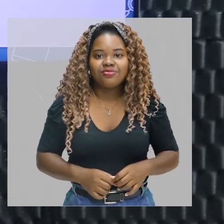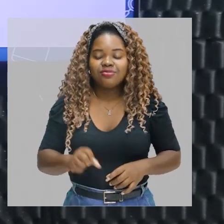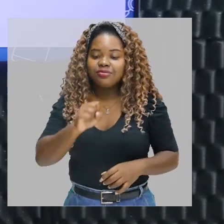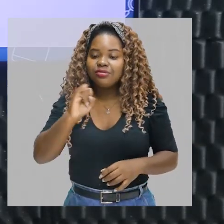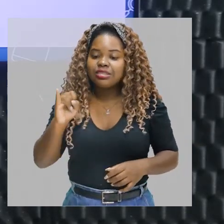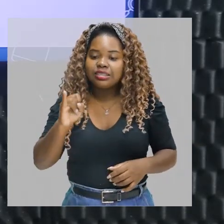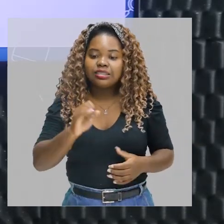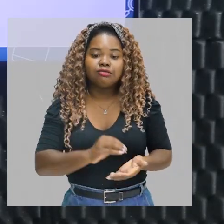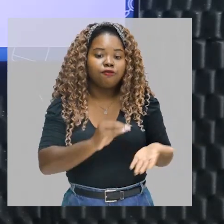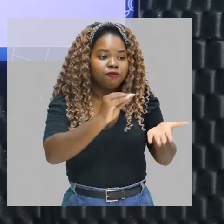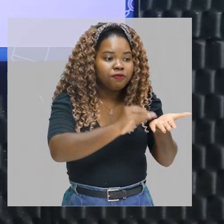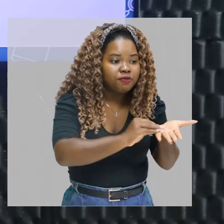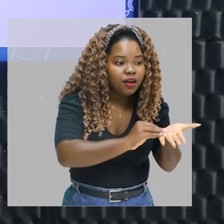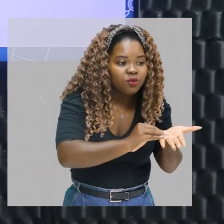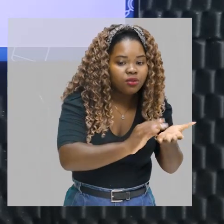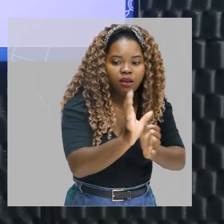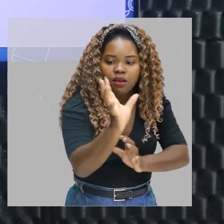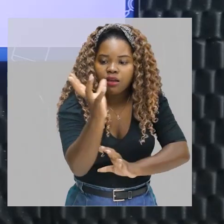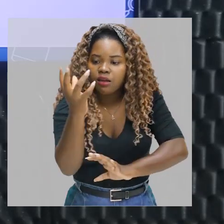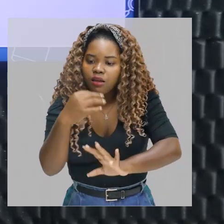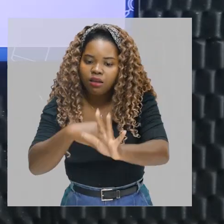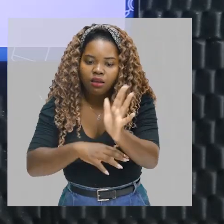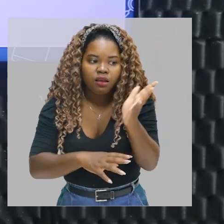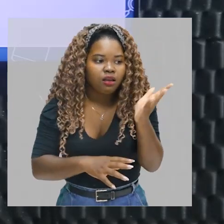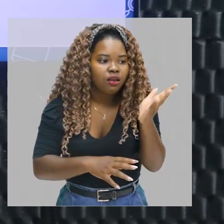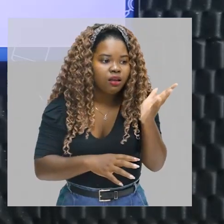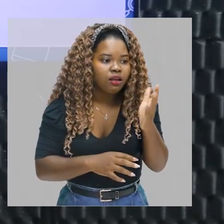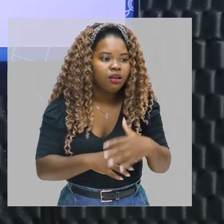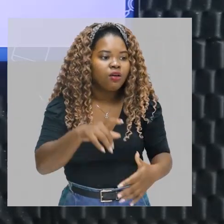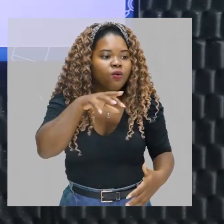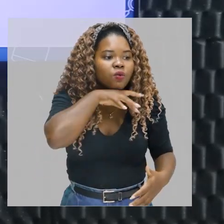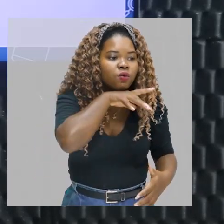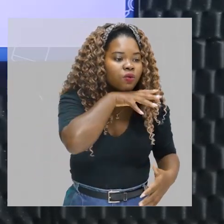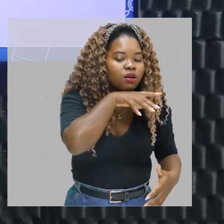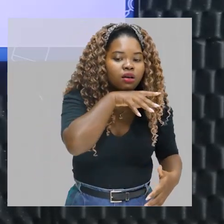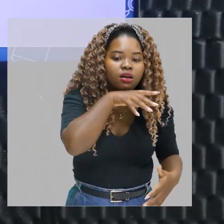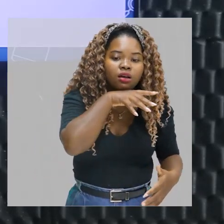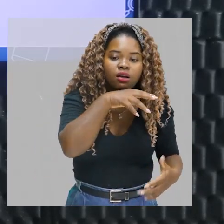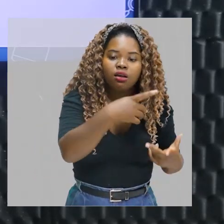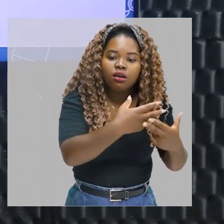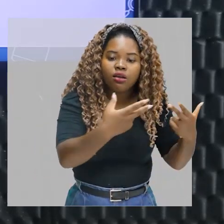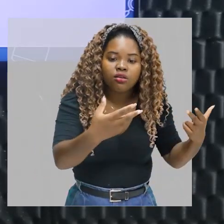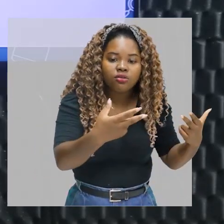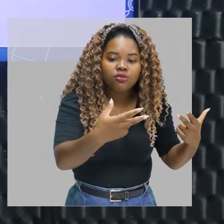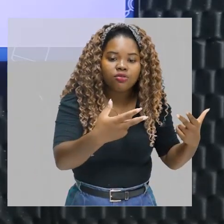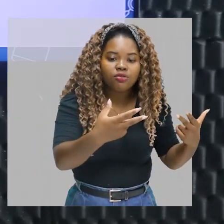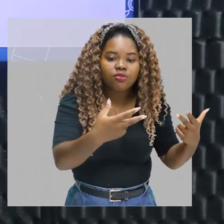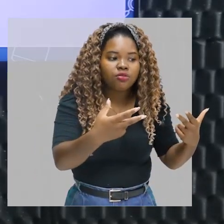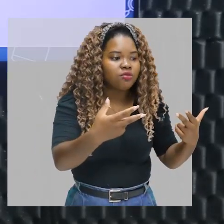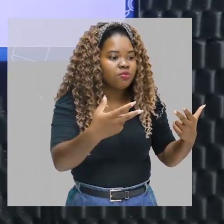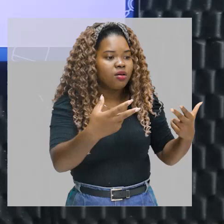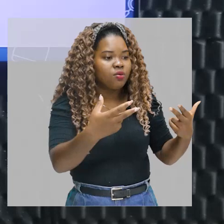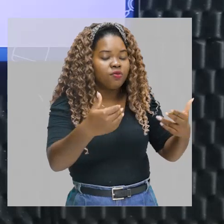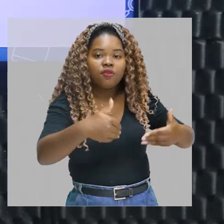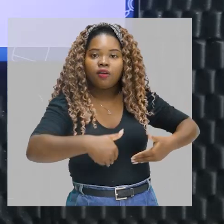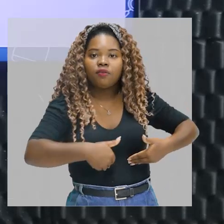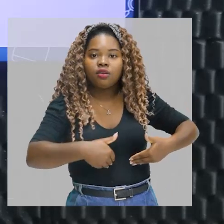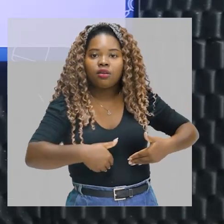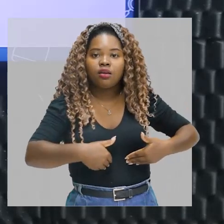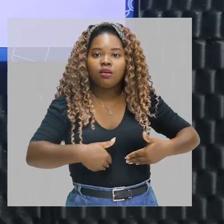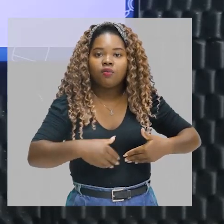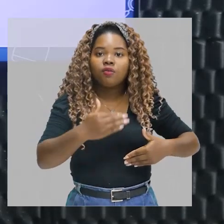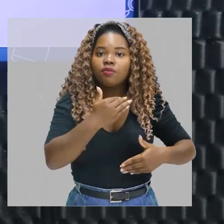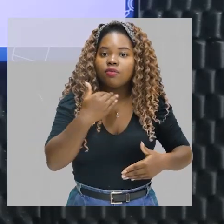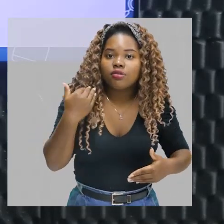falta o vegetal, o animal menor não vai ter alimento. Vai morrer, e logicamente que o animal maior também não vai ter